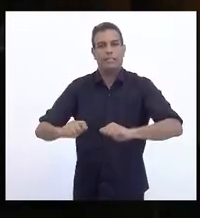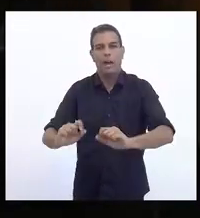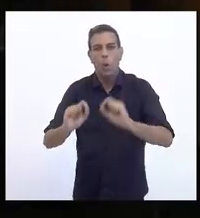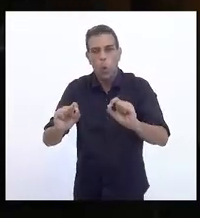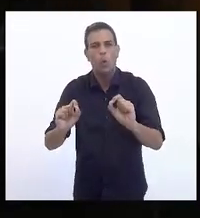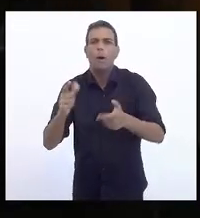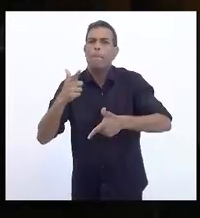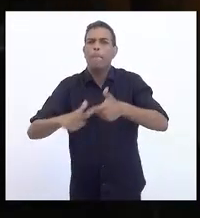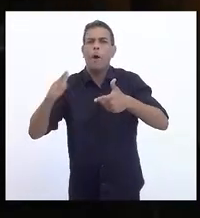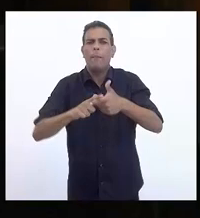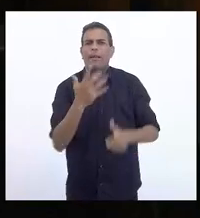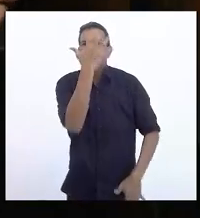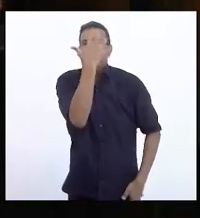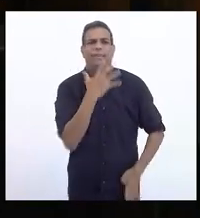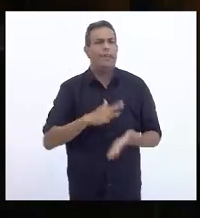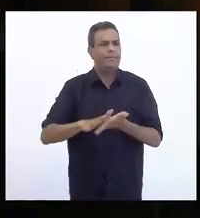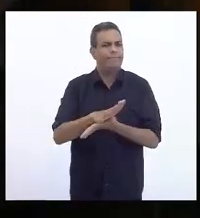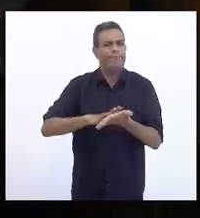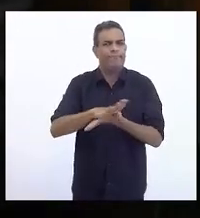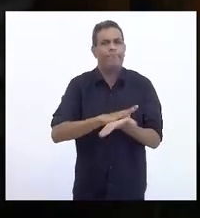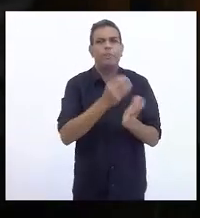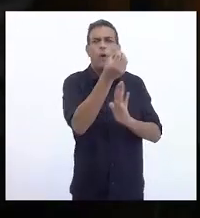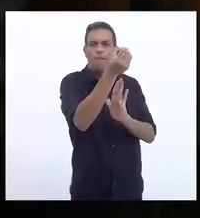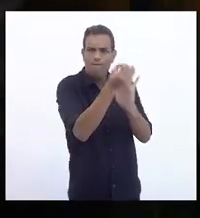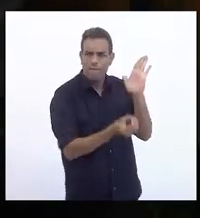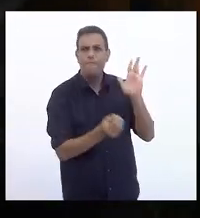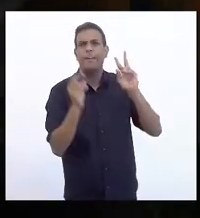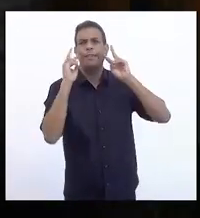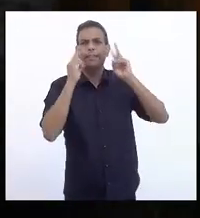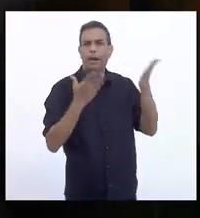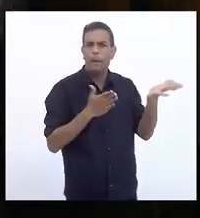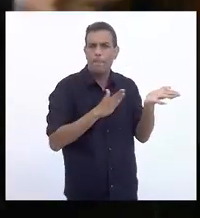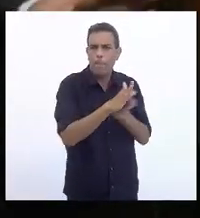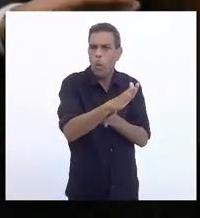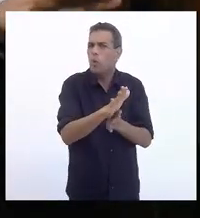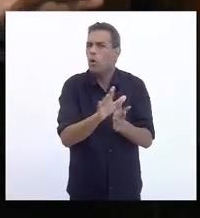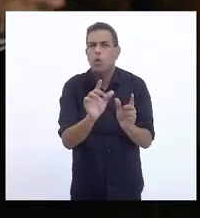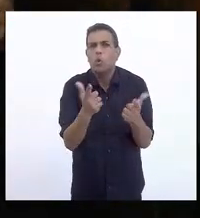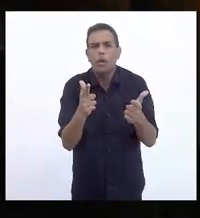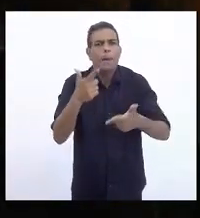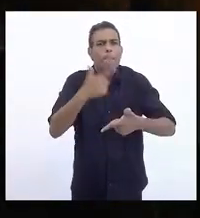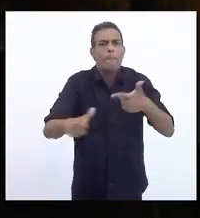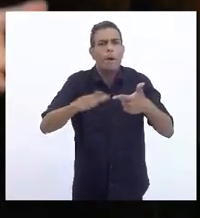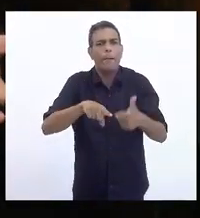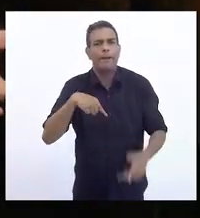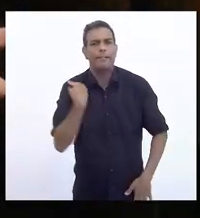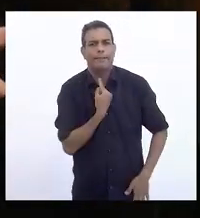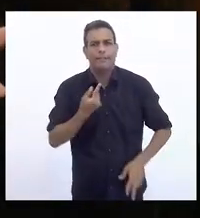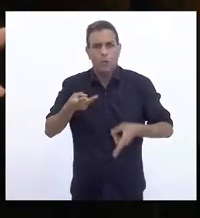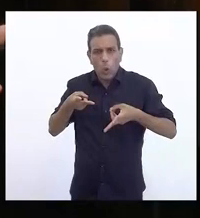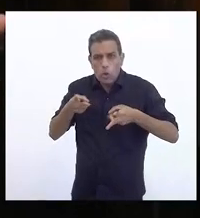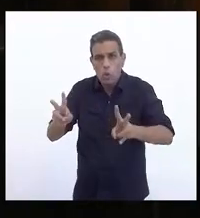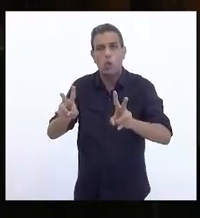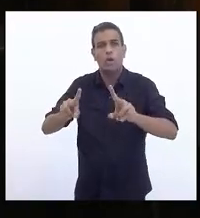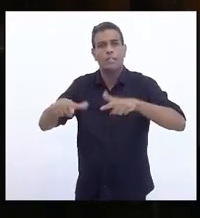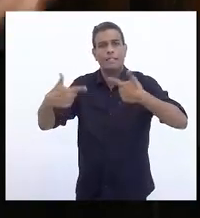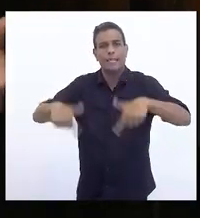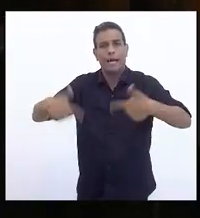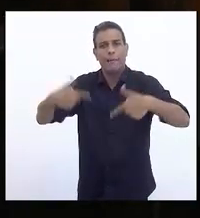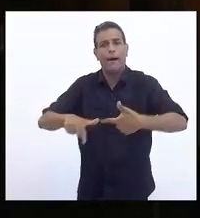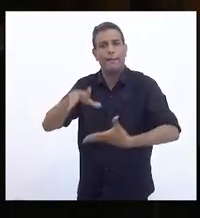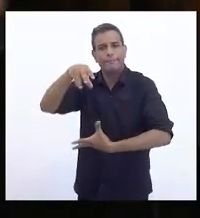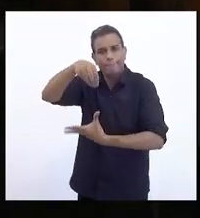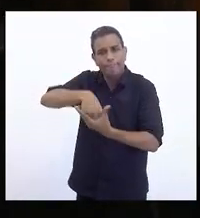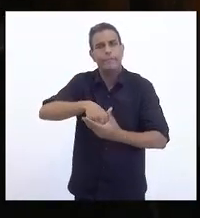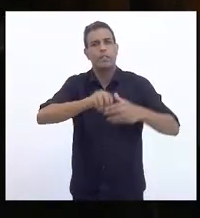seja um problema redigir um ofício, eu já vi o André fazendo isso, eu faço isso, isso não é um problema, mas para a rotina de trabalho de quem ensina,